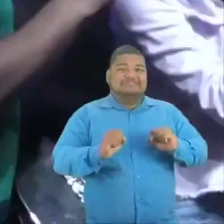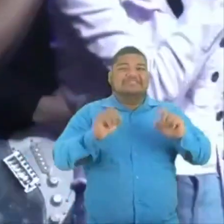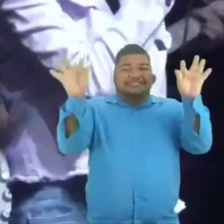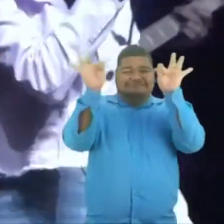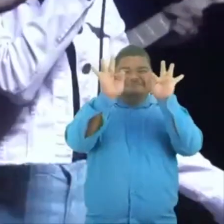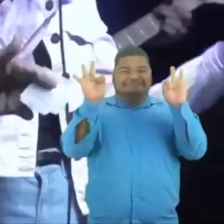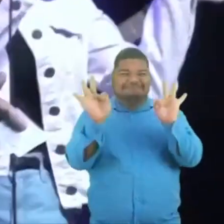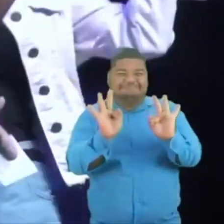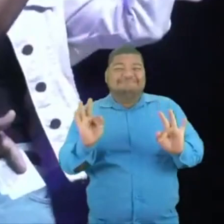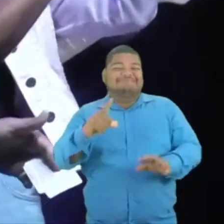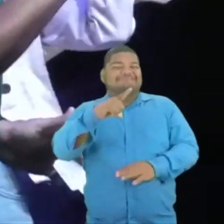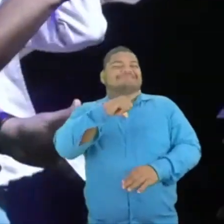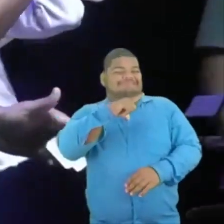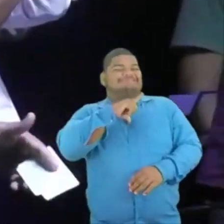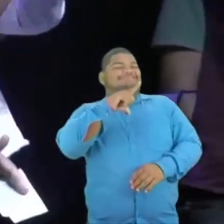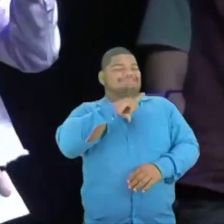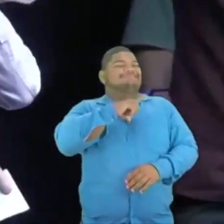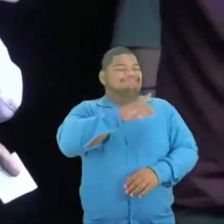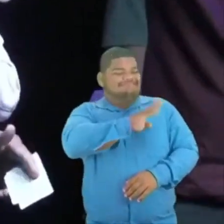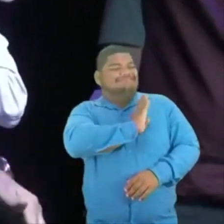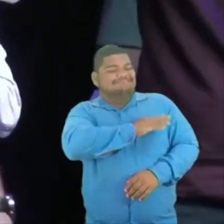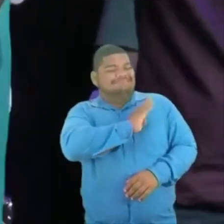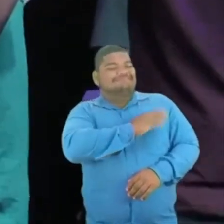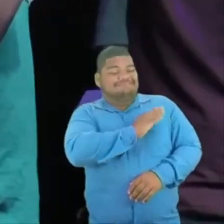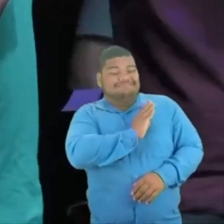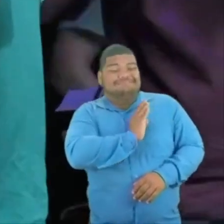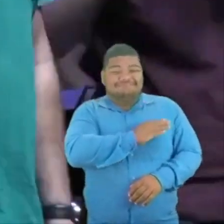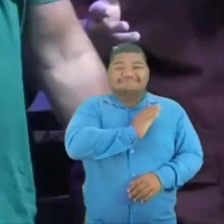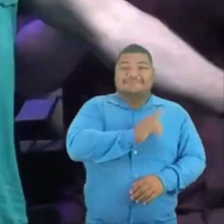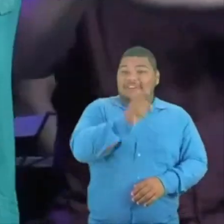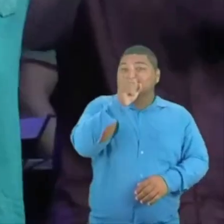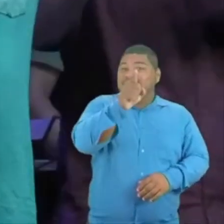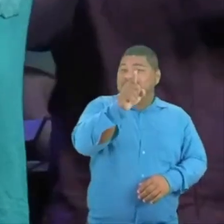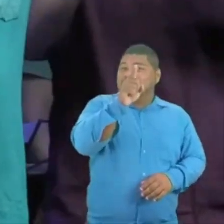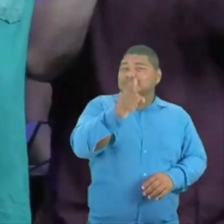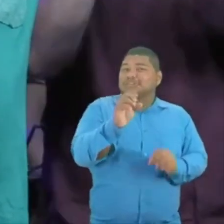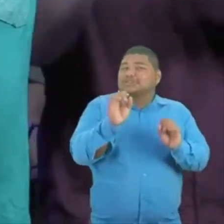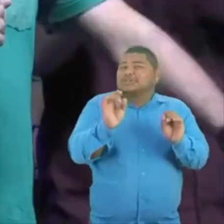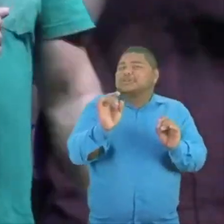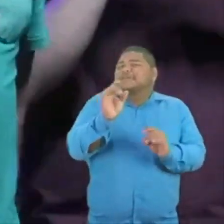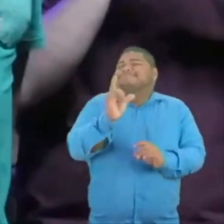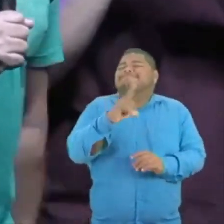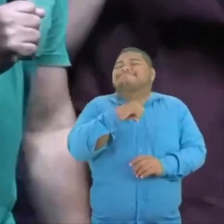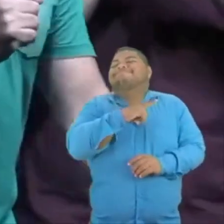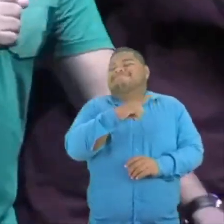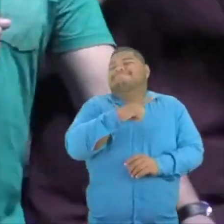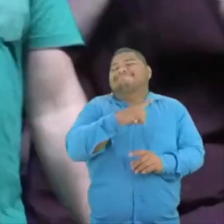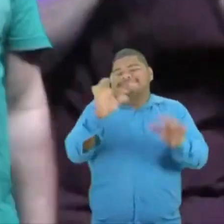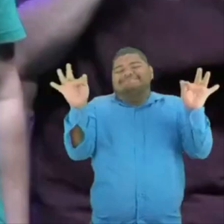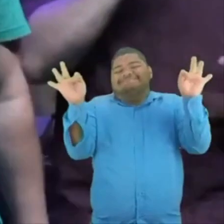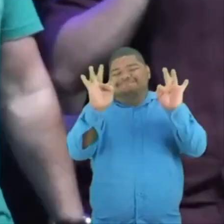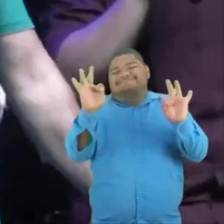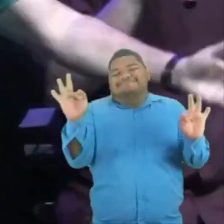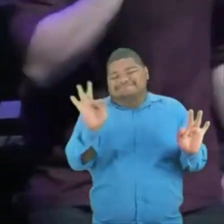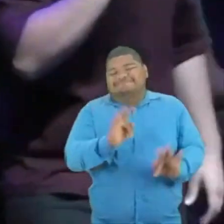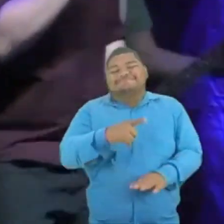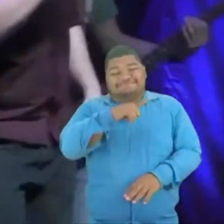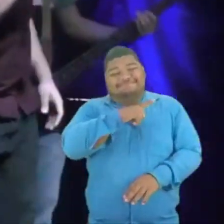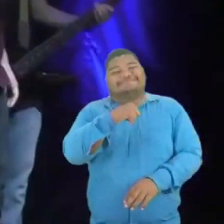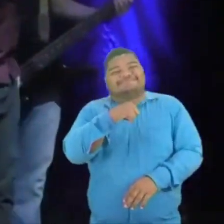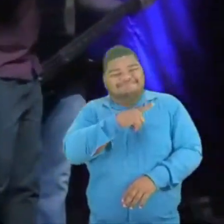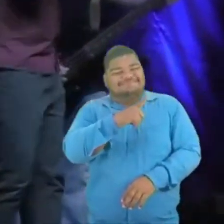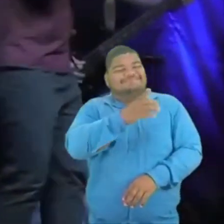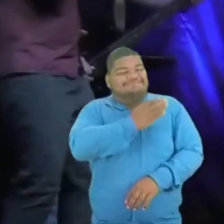verdade tendo Jesus no coração. Você só pode ser feliz